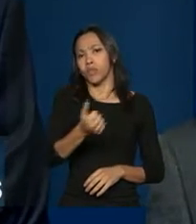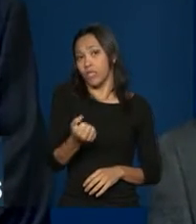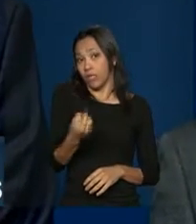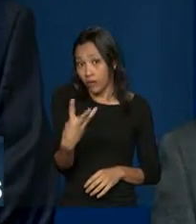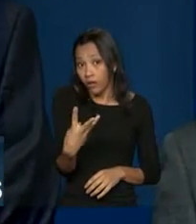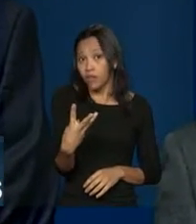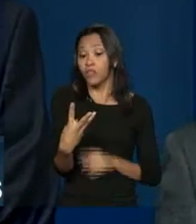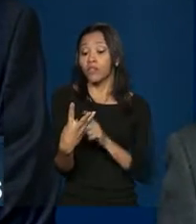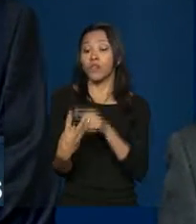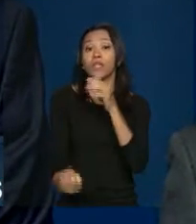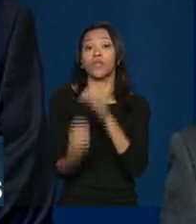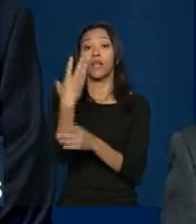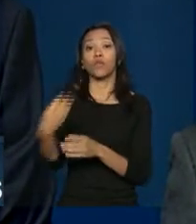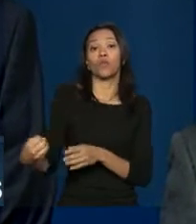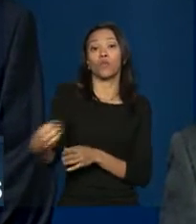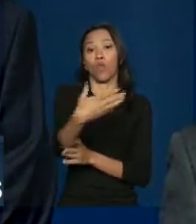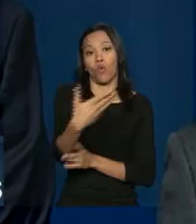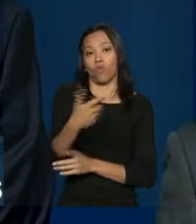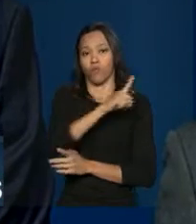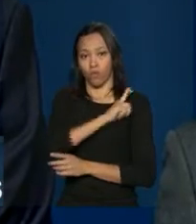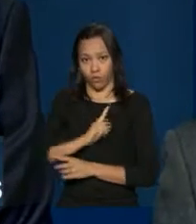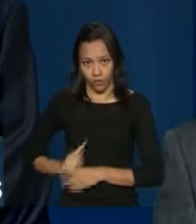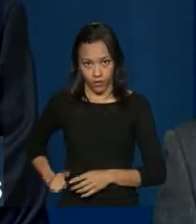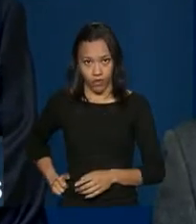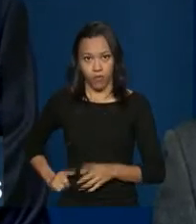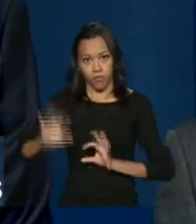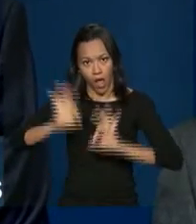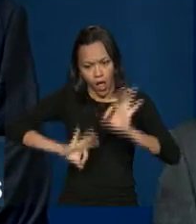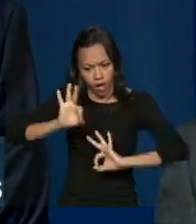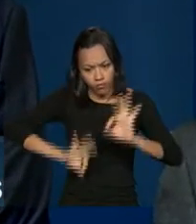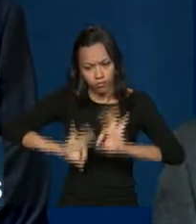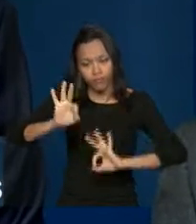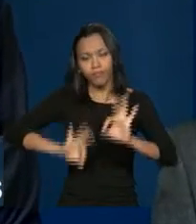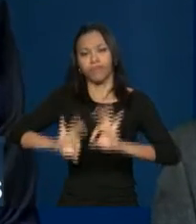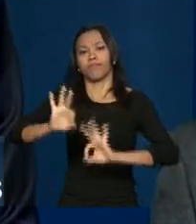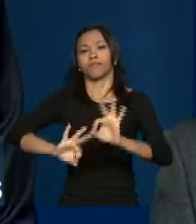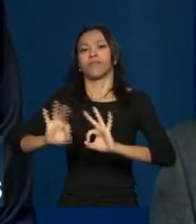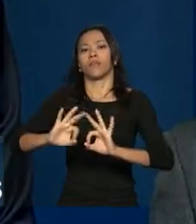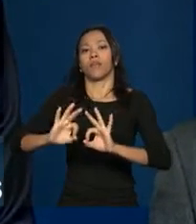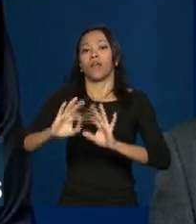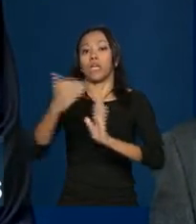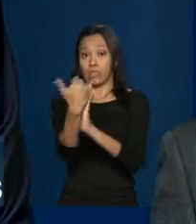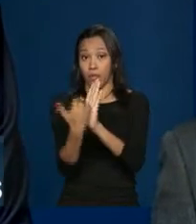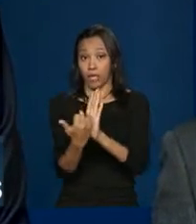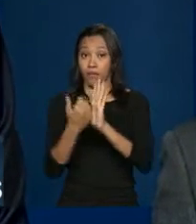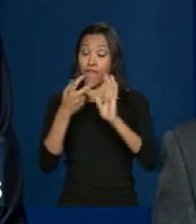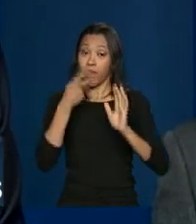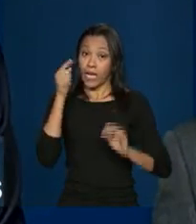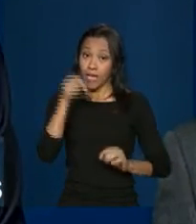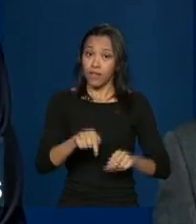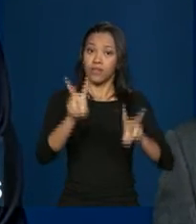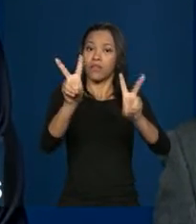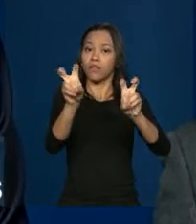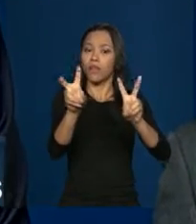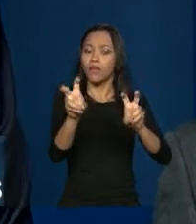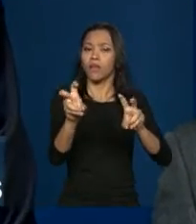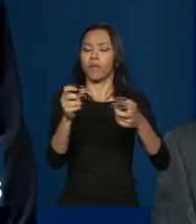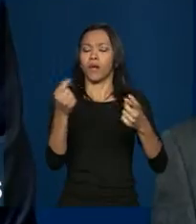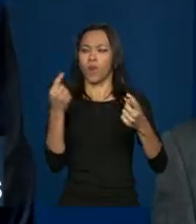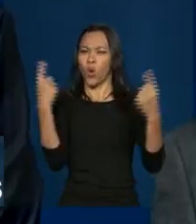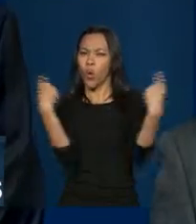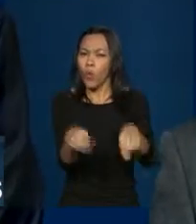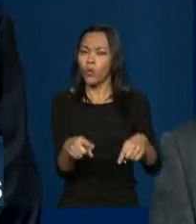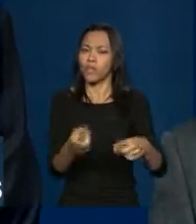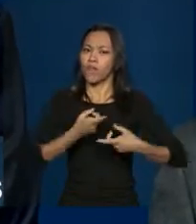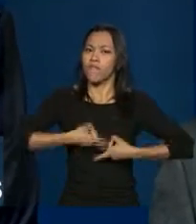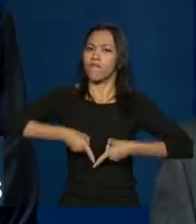nova governança para a execução desse plano. Sabendo que que este tema, que o enfrentamento ao tráfico de pessoas não